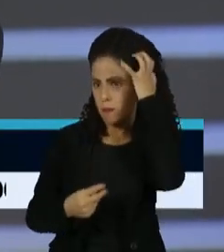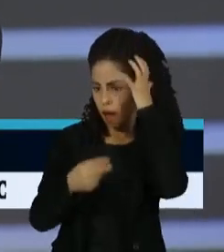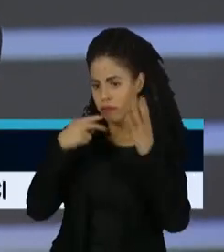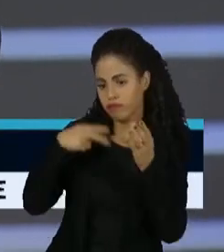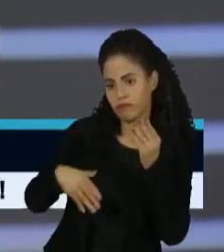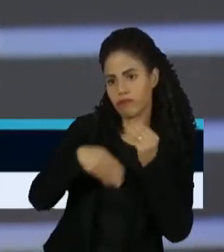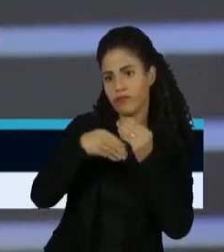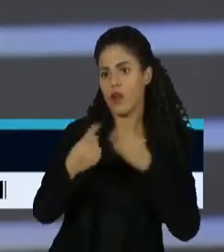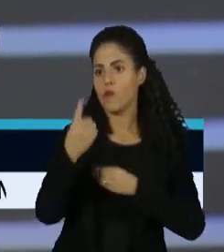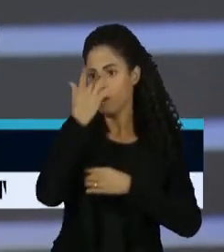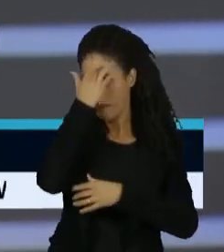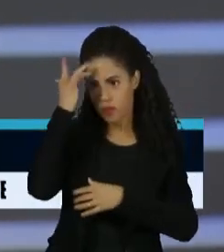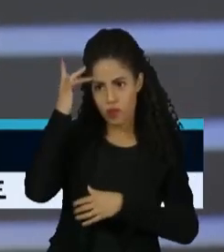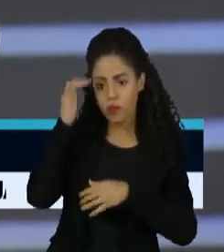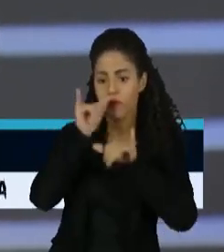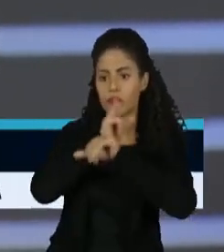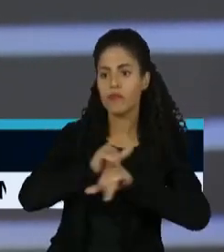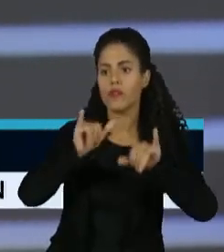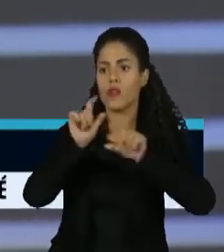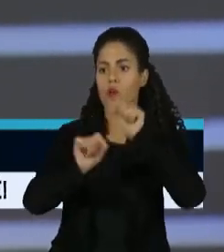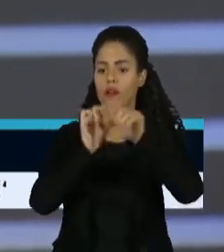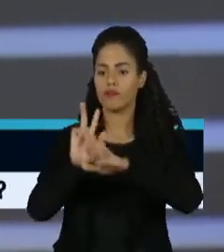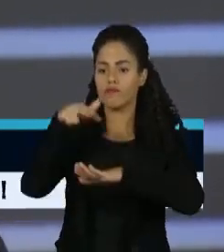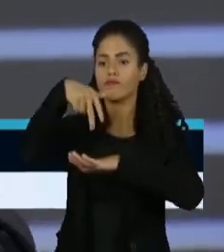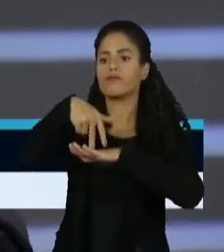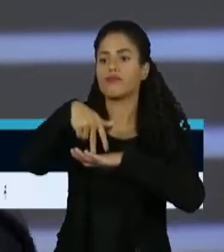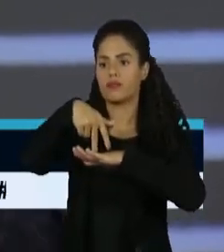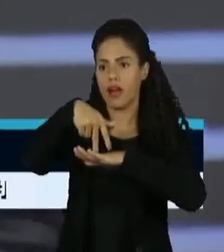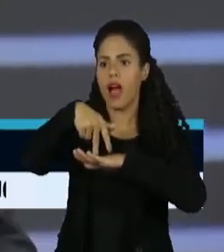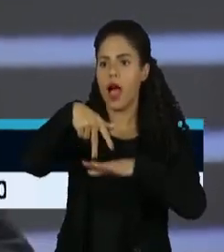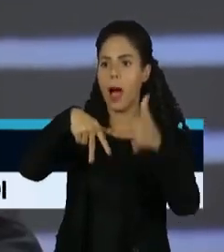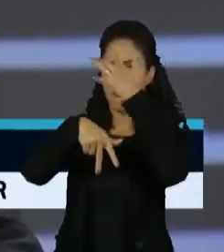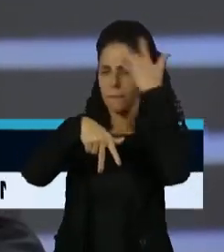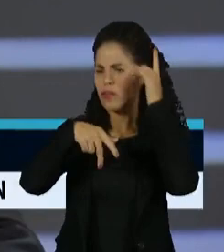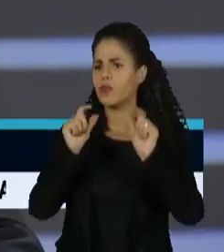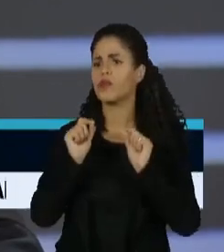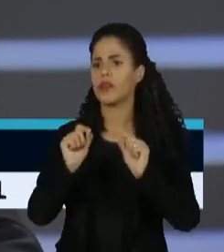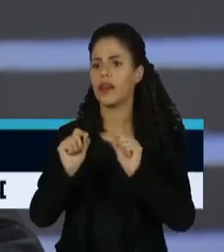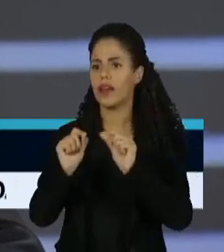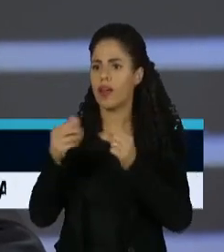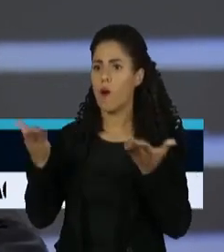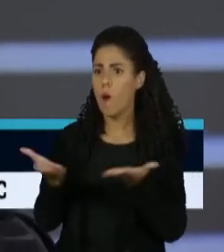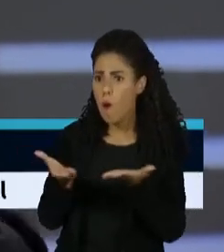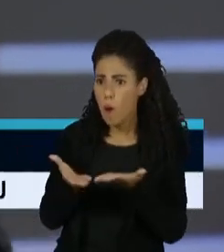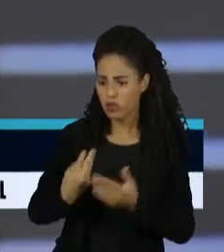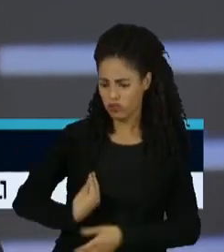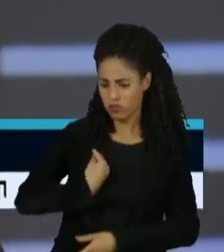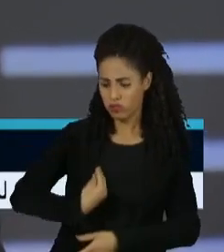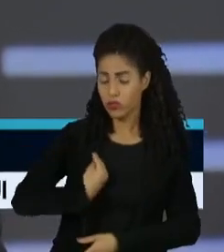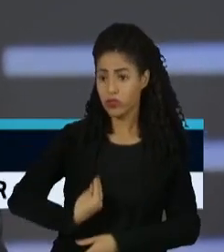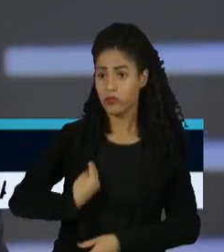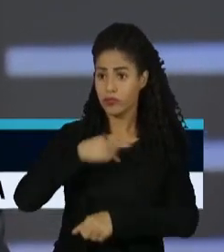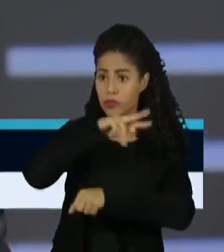das entrevistadas falou em relação ao lugar de fala, né? Quer dizer, no contexto que a gente vive no Brasil,